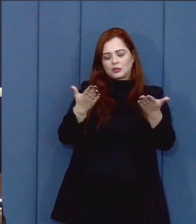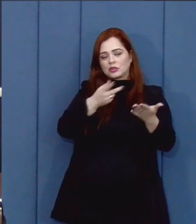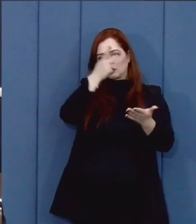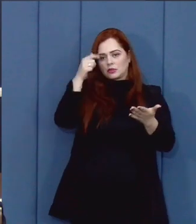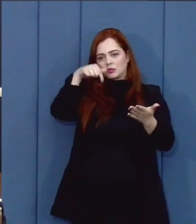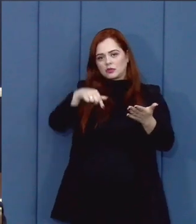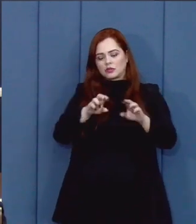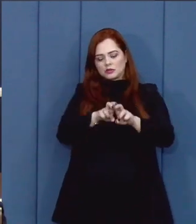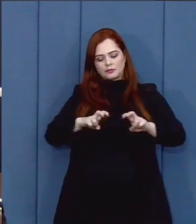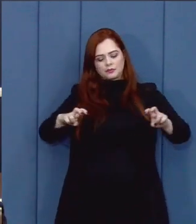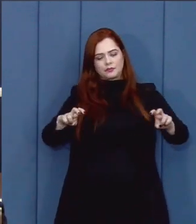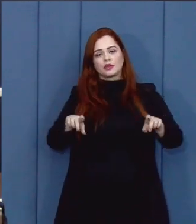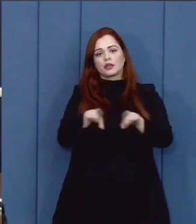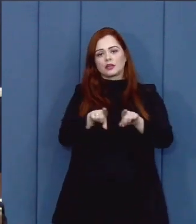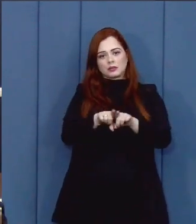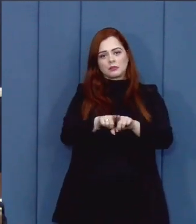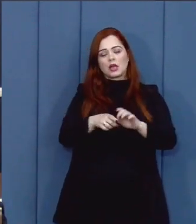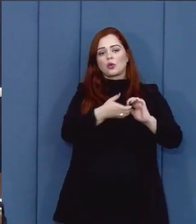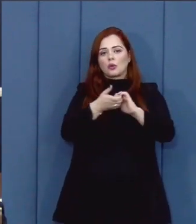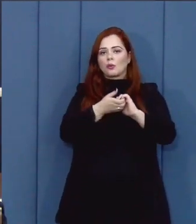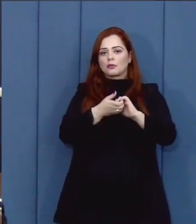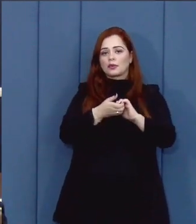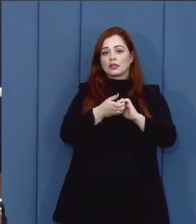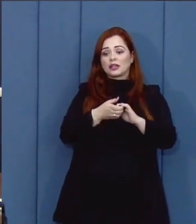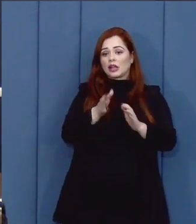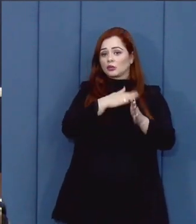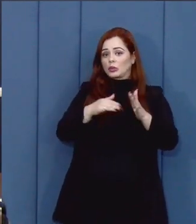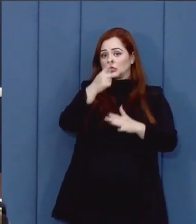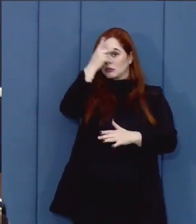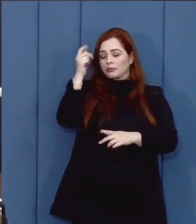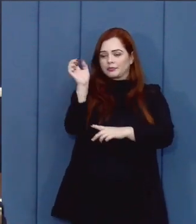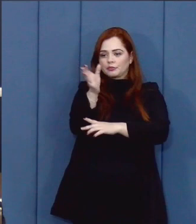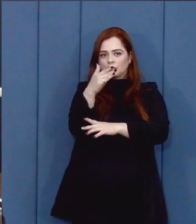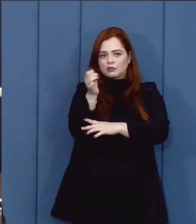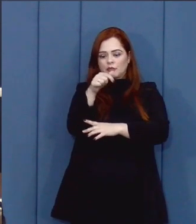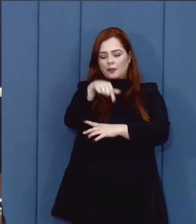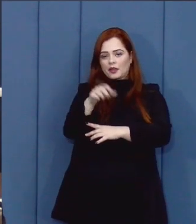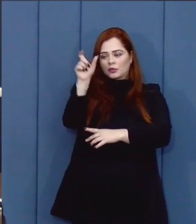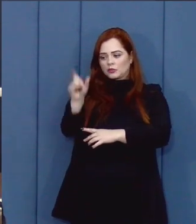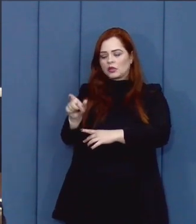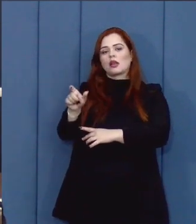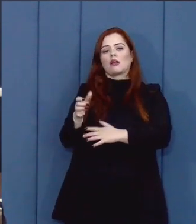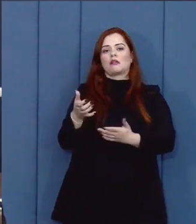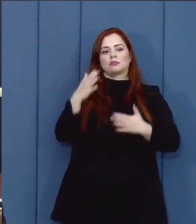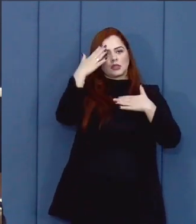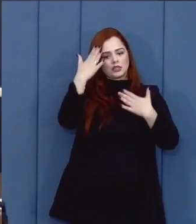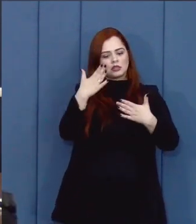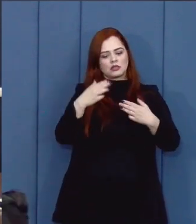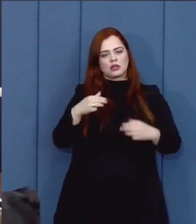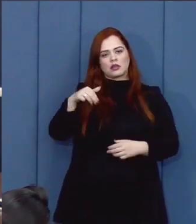membros aqui da mesa, saudar todo o corpo diplomático aqui presente, agradecer ao Ministério das Relações